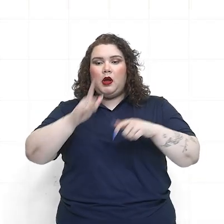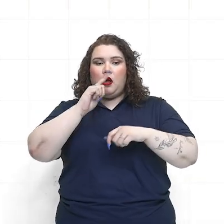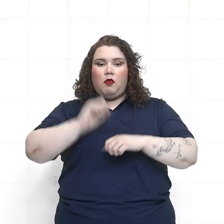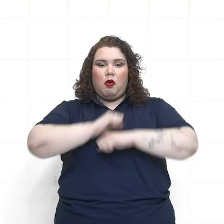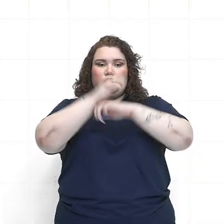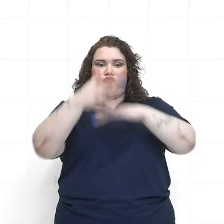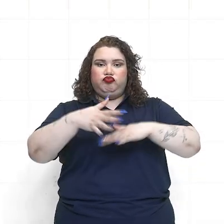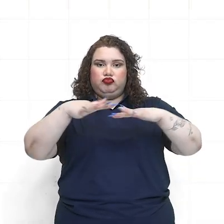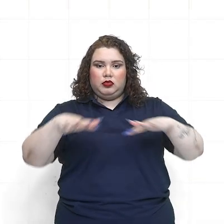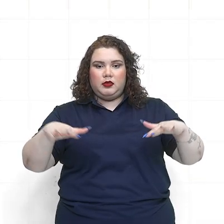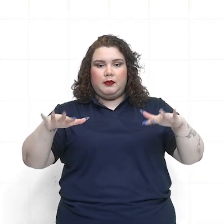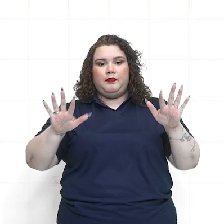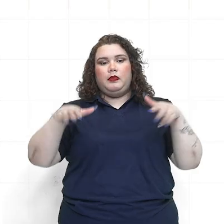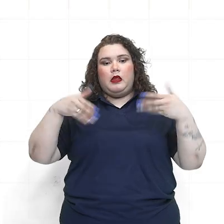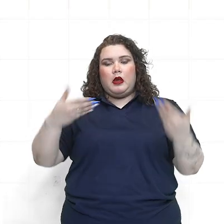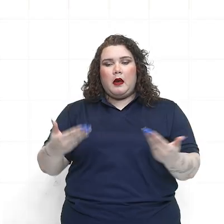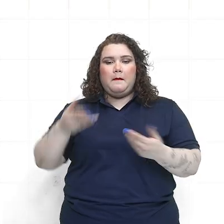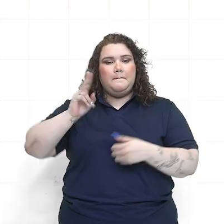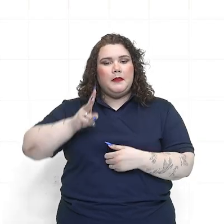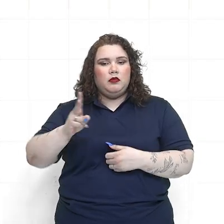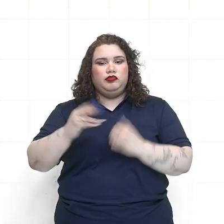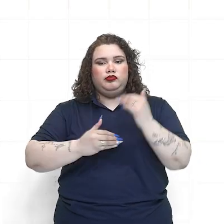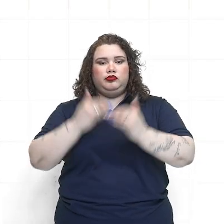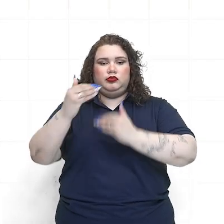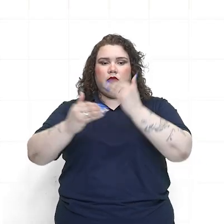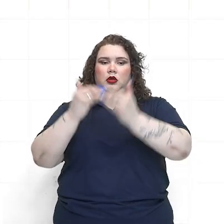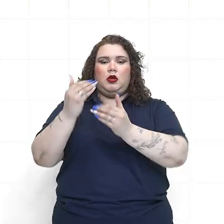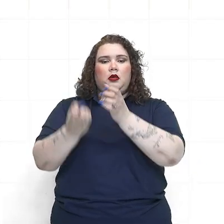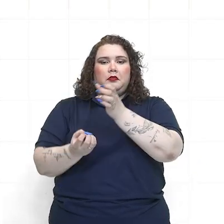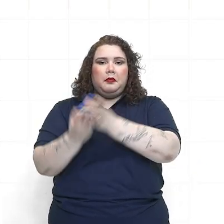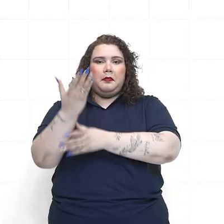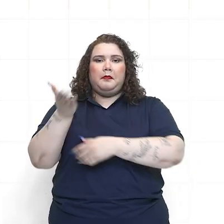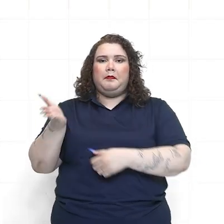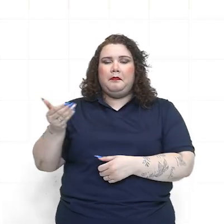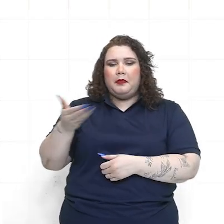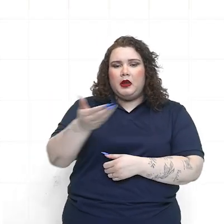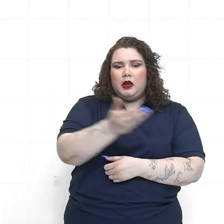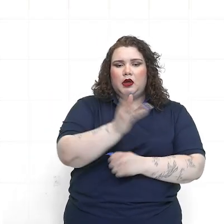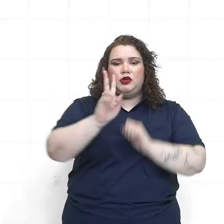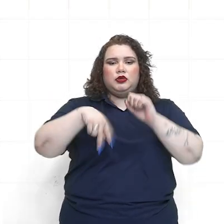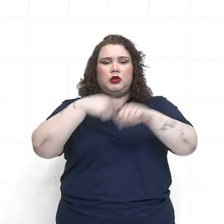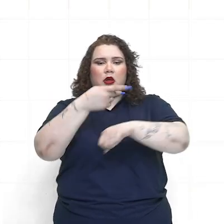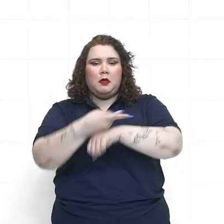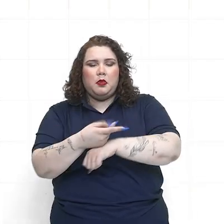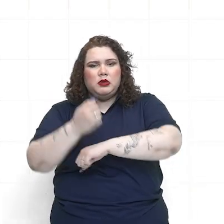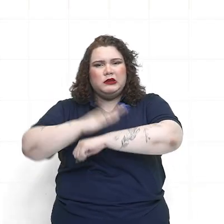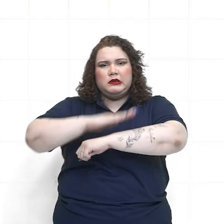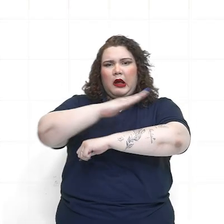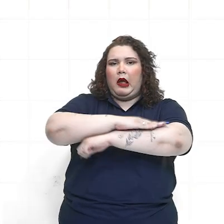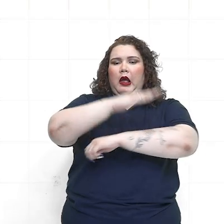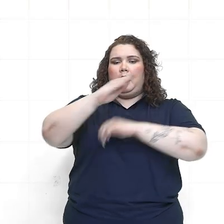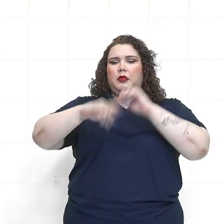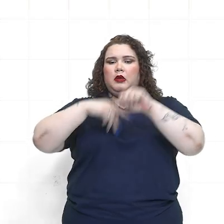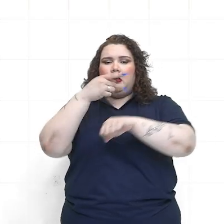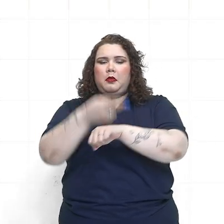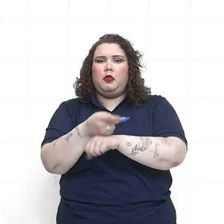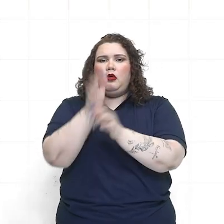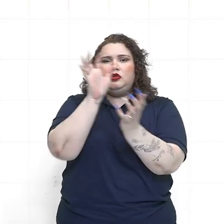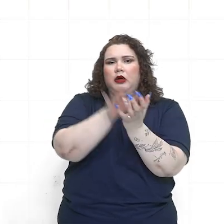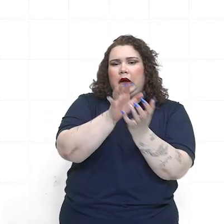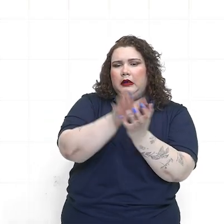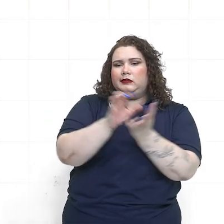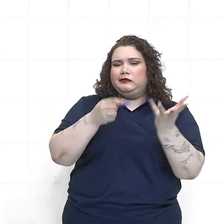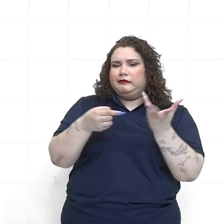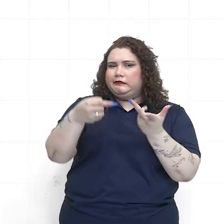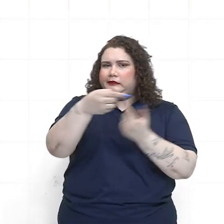oceanos. Daí, a evolução permanente teria originado os peixes, depois os anfíbios, seguidos, então, pelos